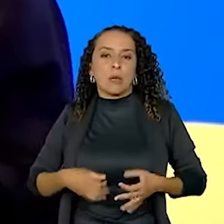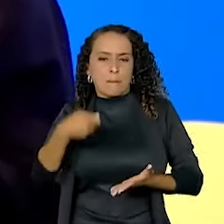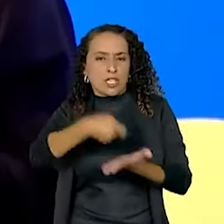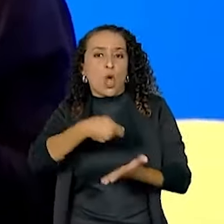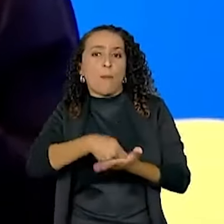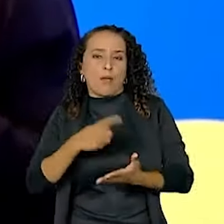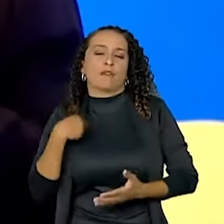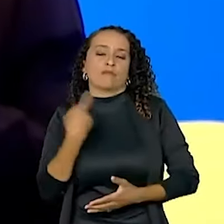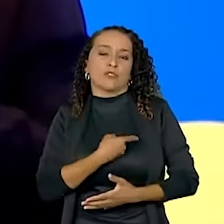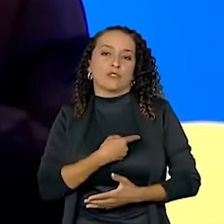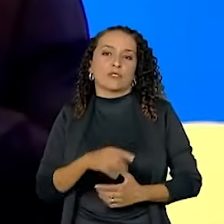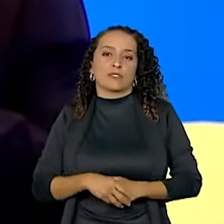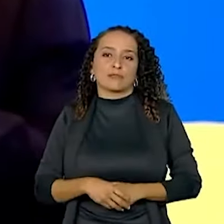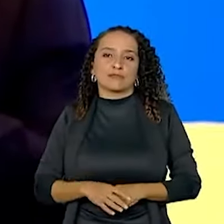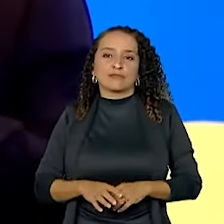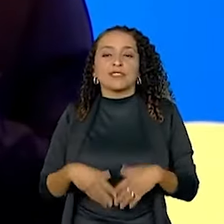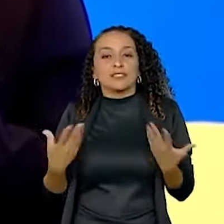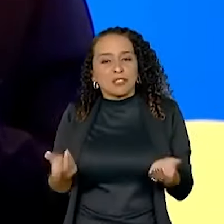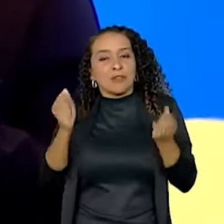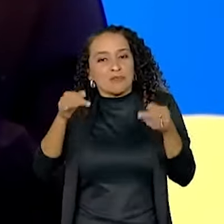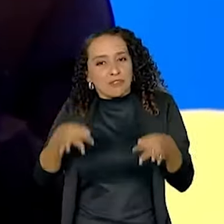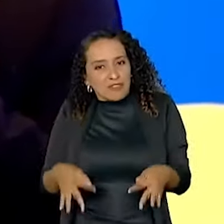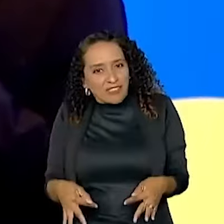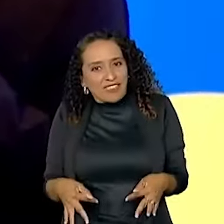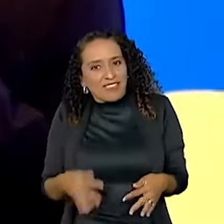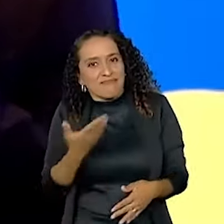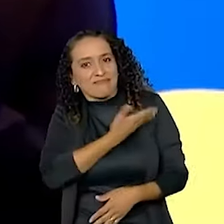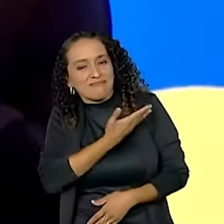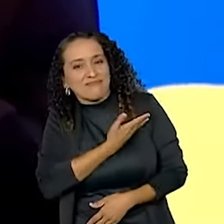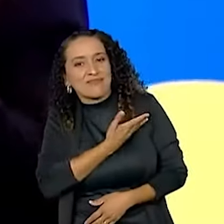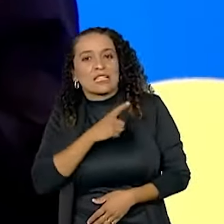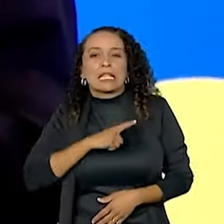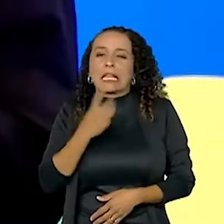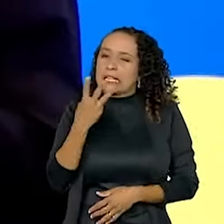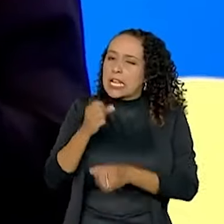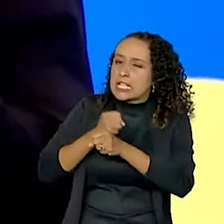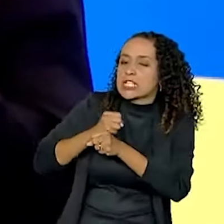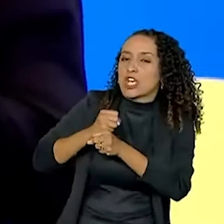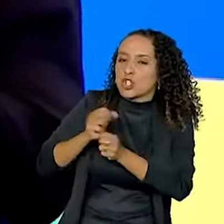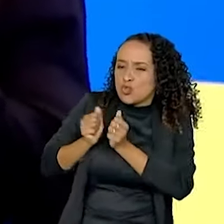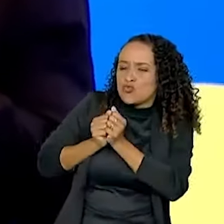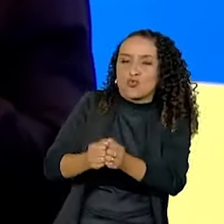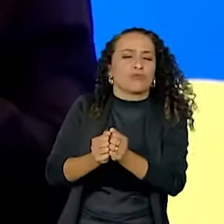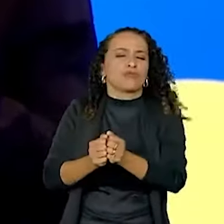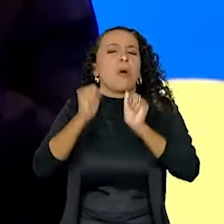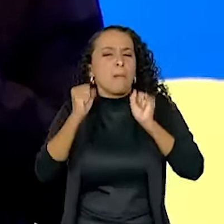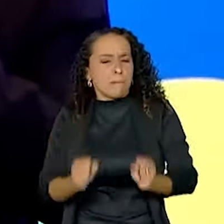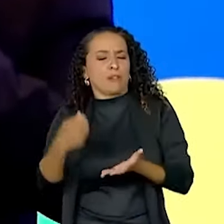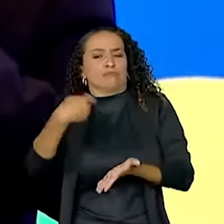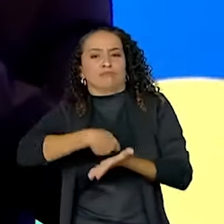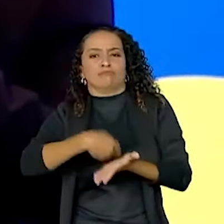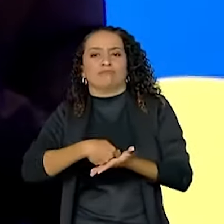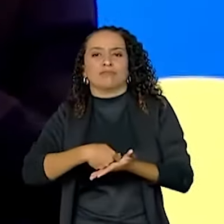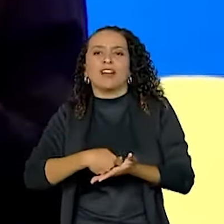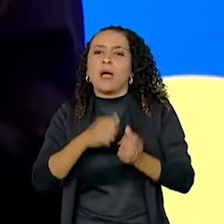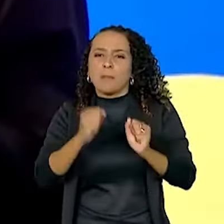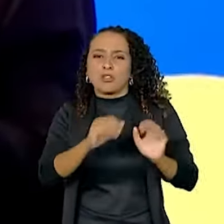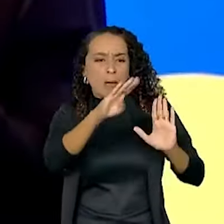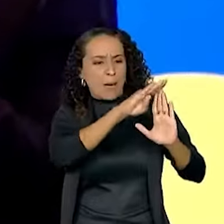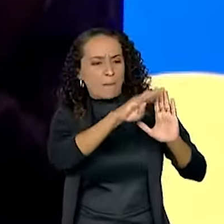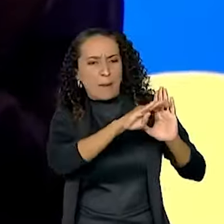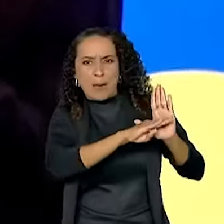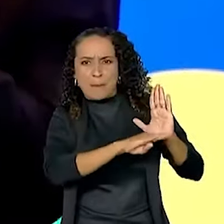pela gente. No mais, companheiros e companheiras, nós temos mais 3 anos juntos. Pode cobrar. Faça uma lista de